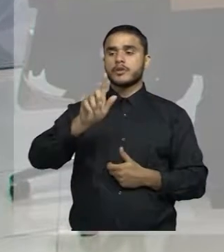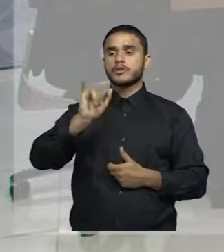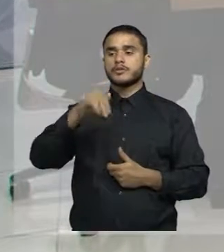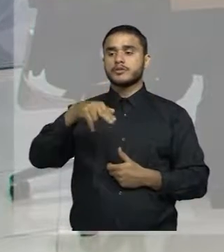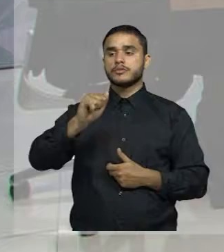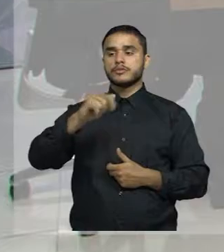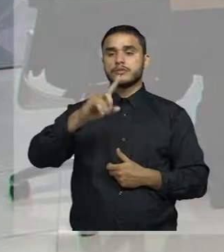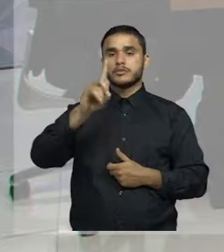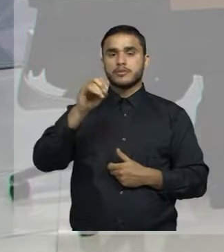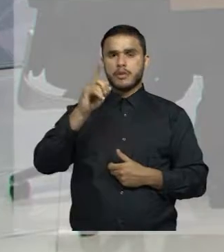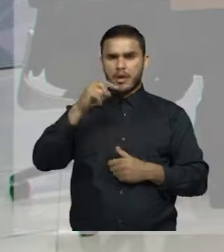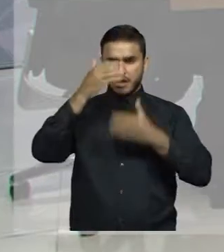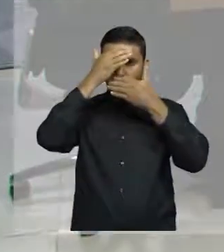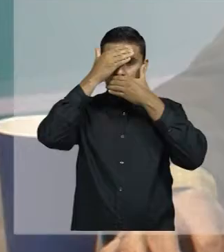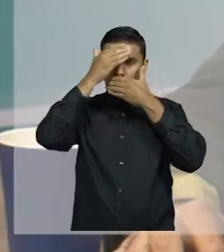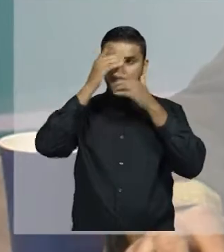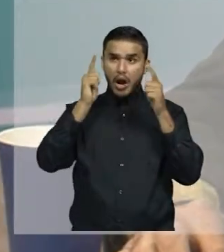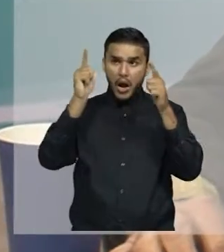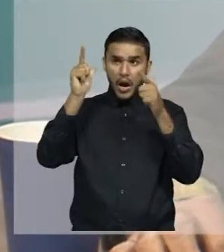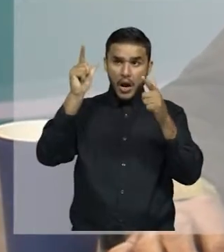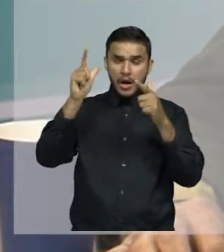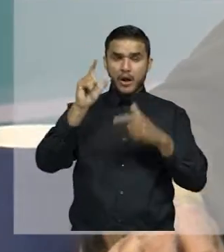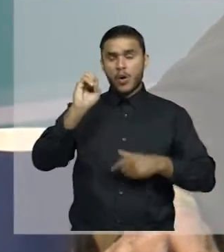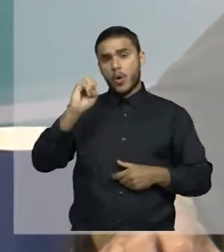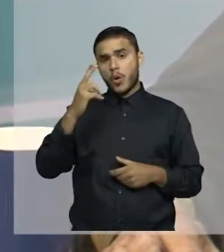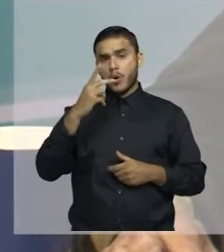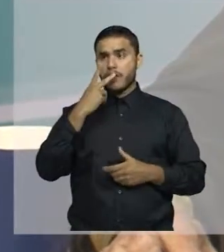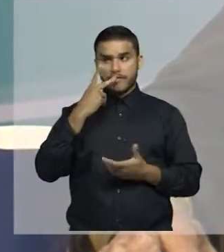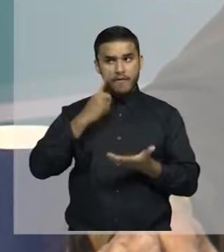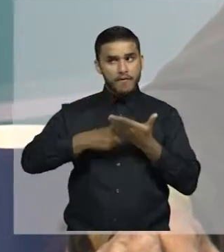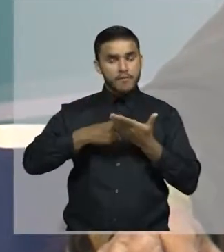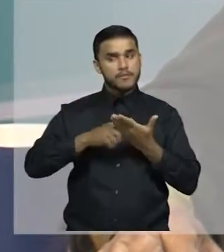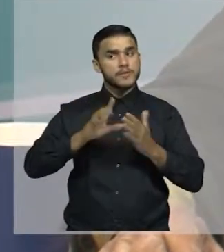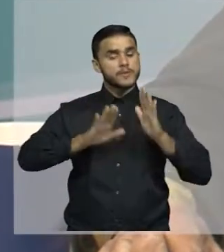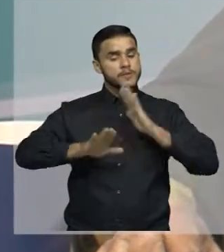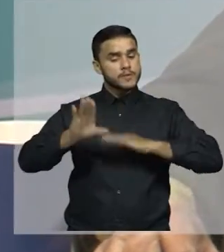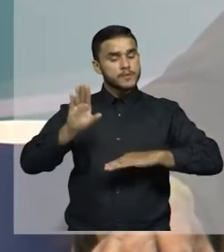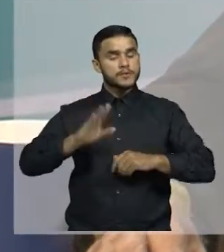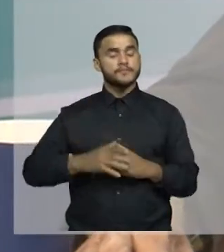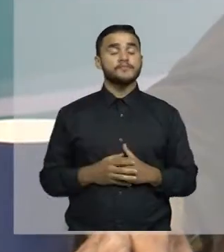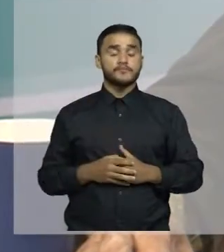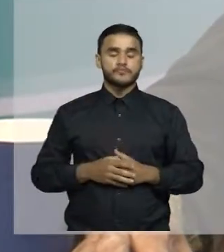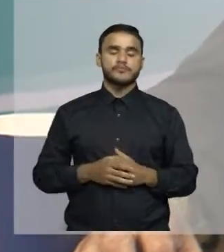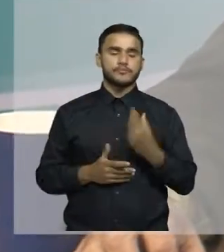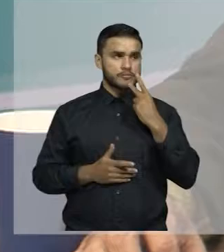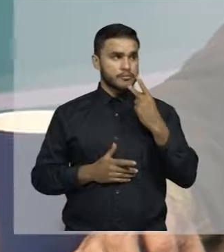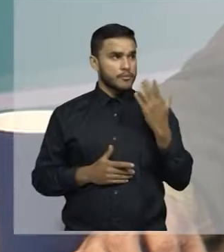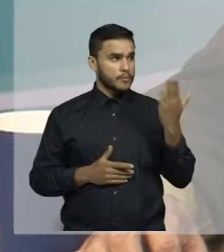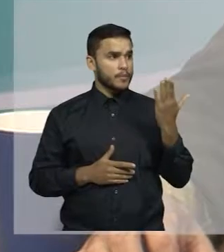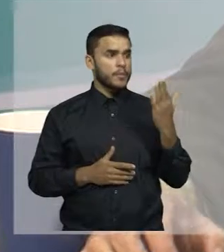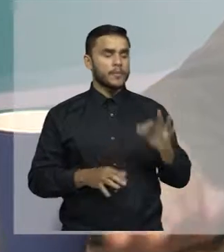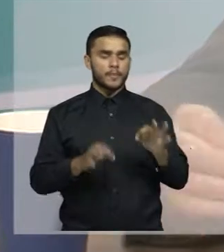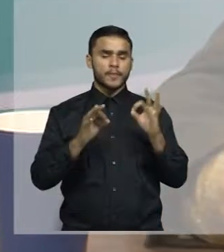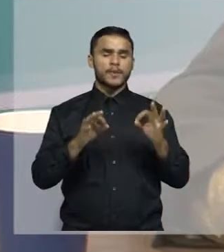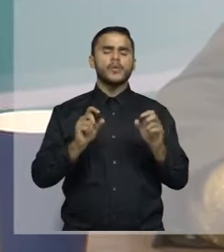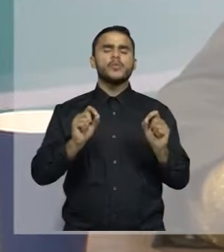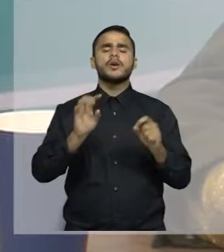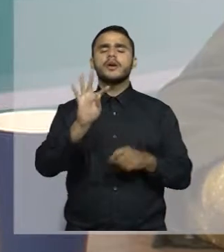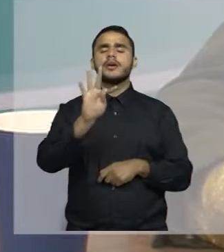terrorismo? Arnaldo, o que é ou é grave ameaça? O que é o terrorismo? O terrorismo